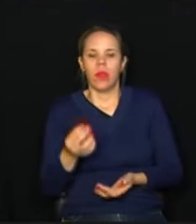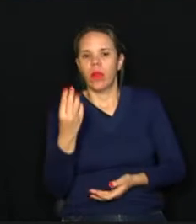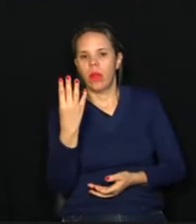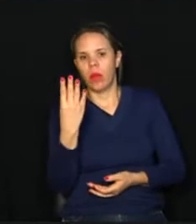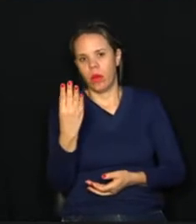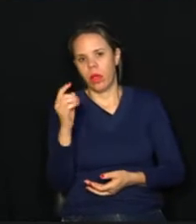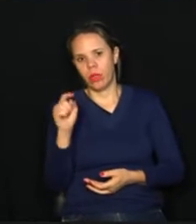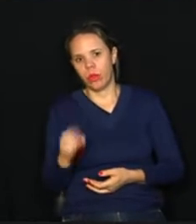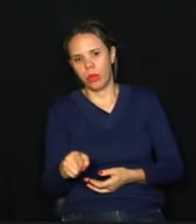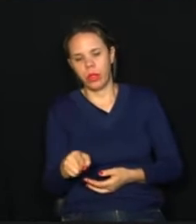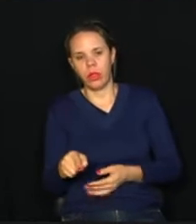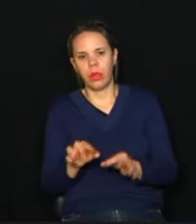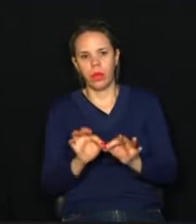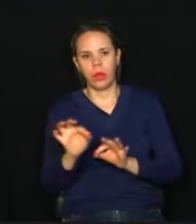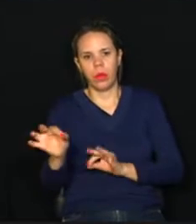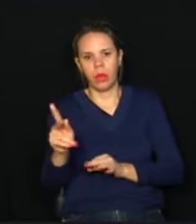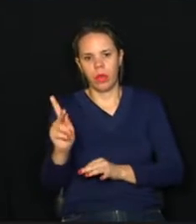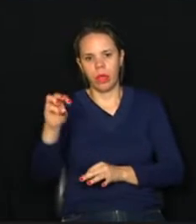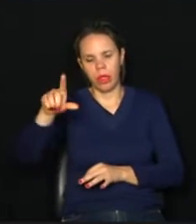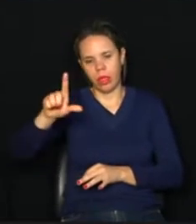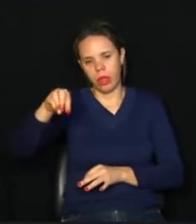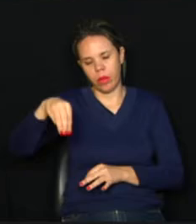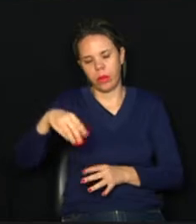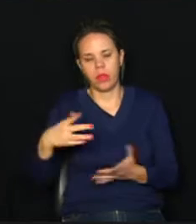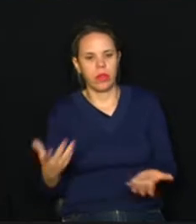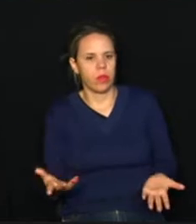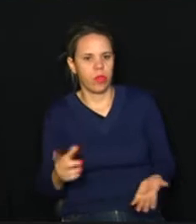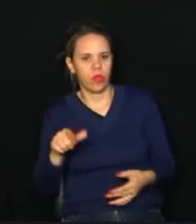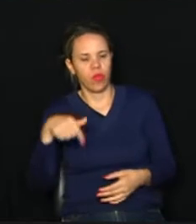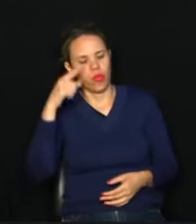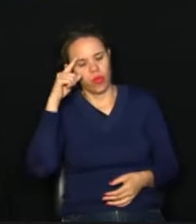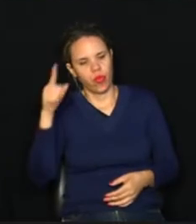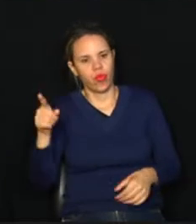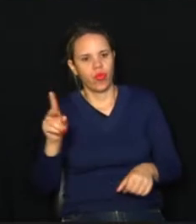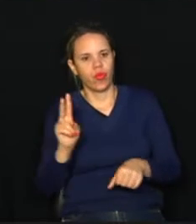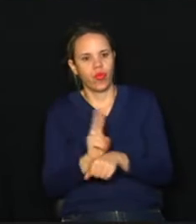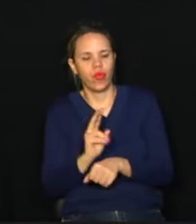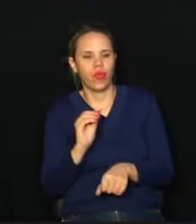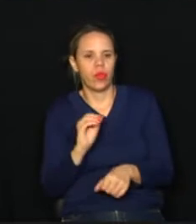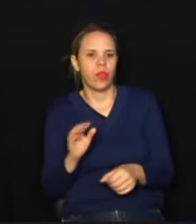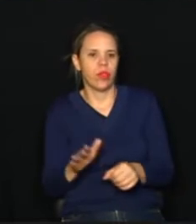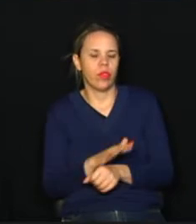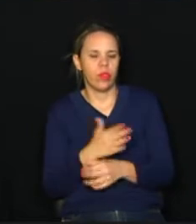distância, para no dia seguinte estar lá abastecendo. Então, vejam,